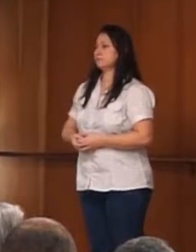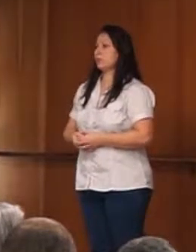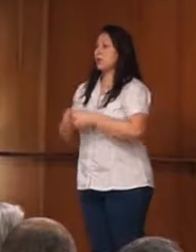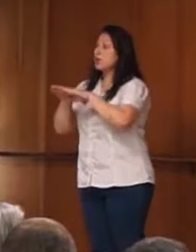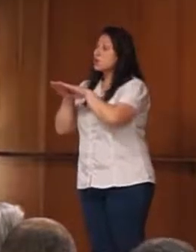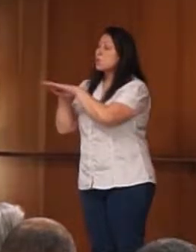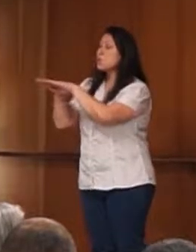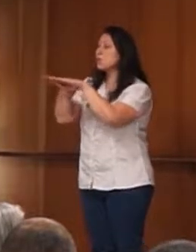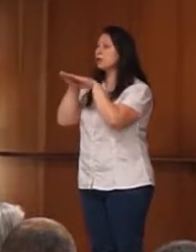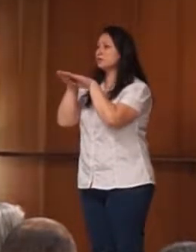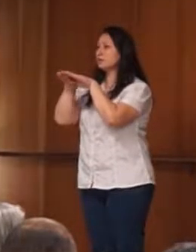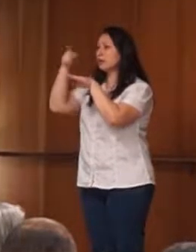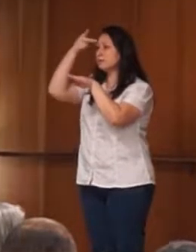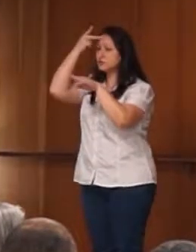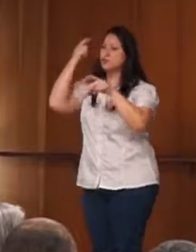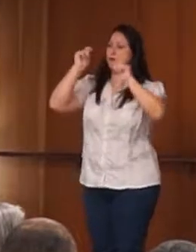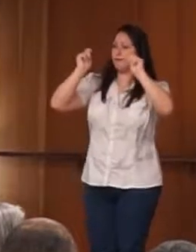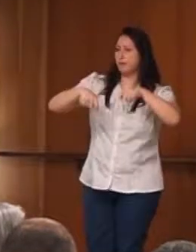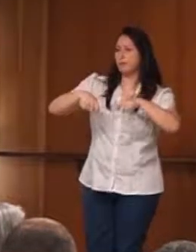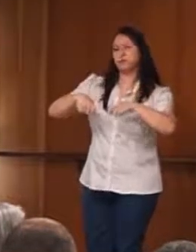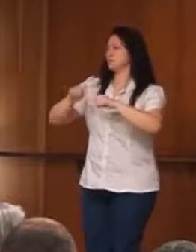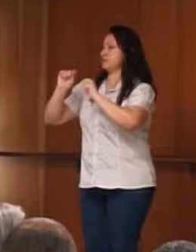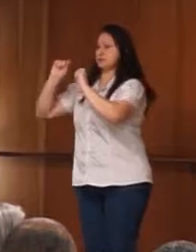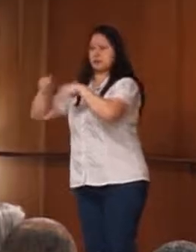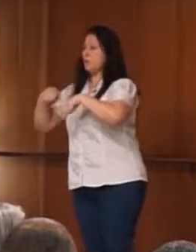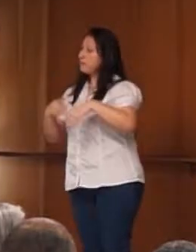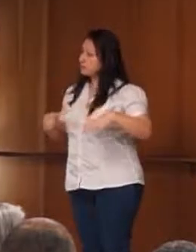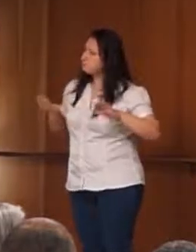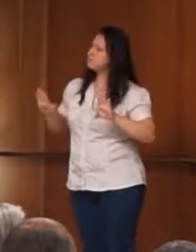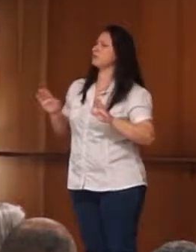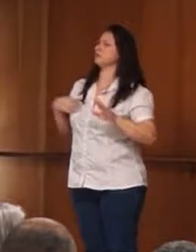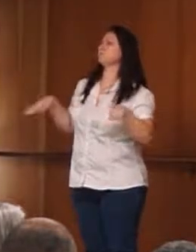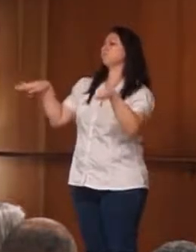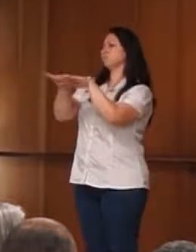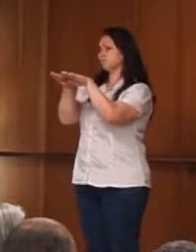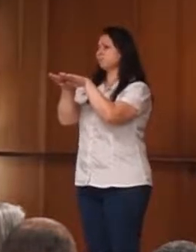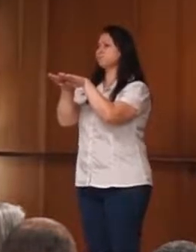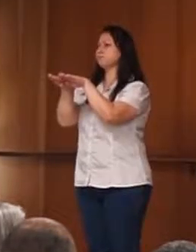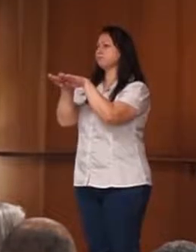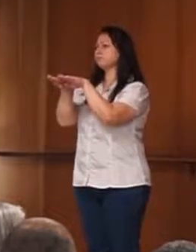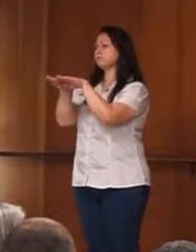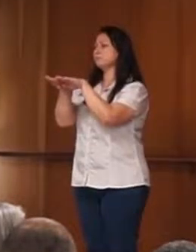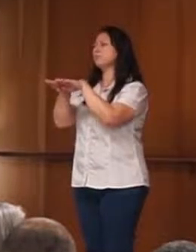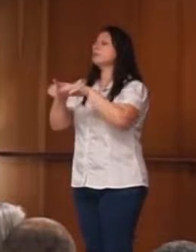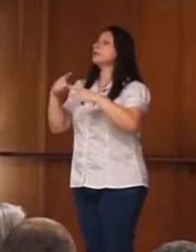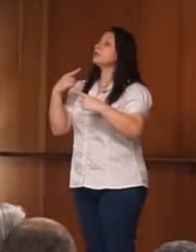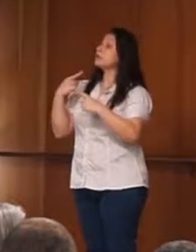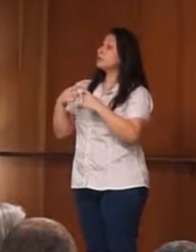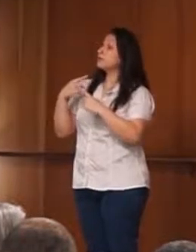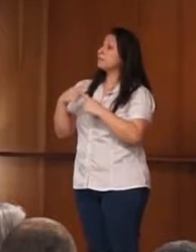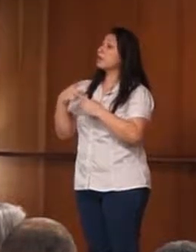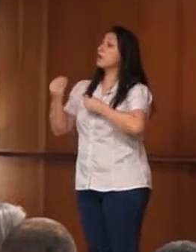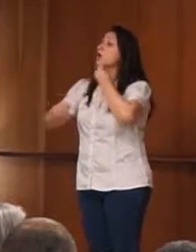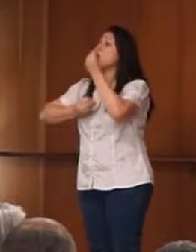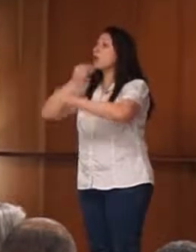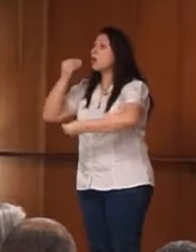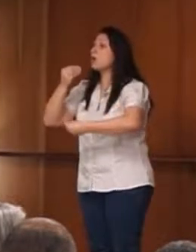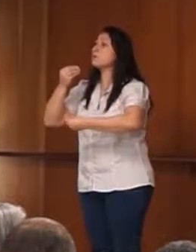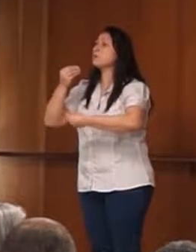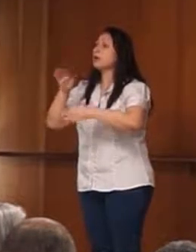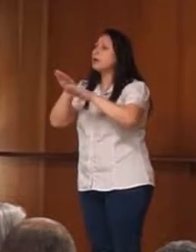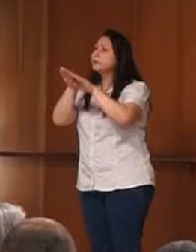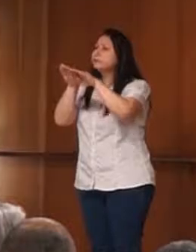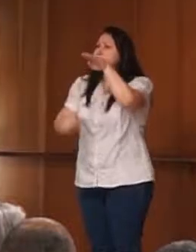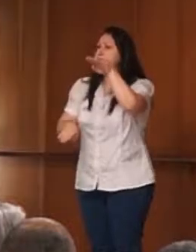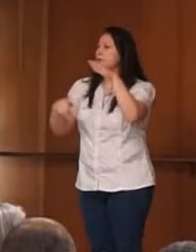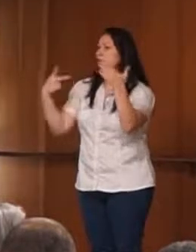entre o autossuficientes e hipossuficientes, né, na medida em que essa desigualdade